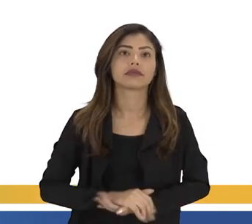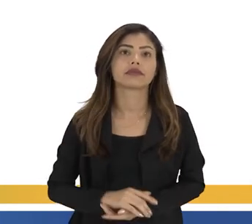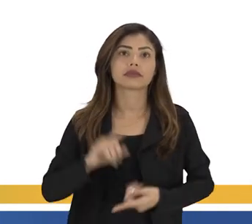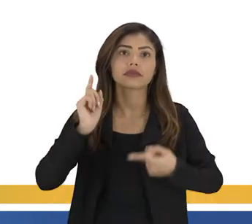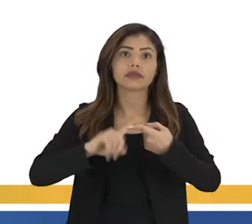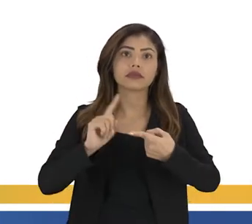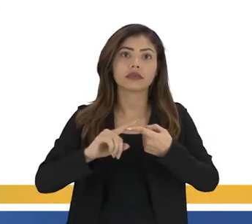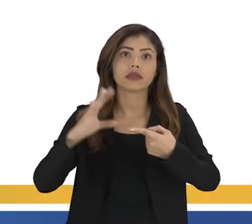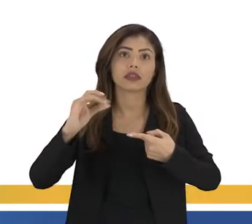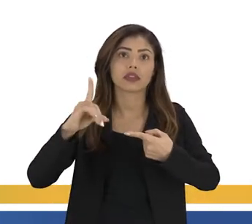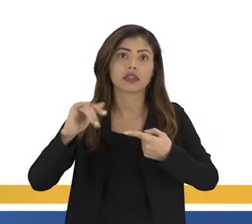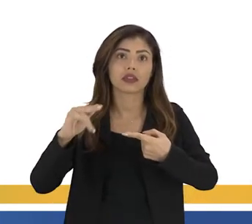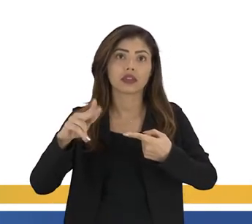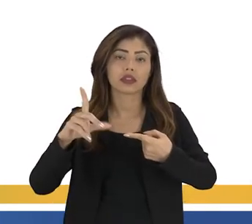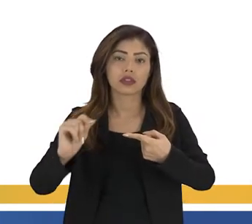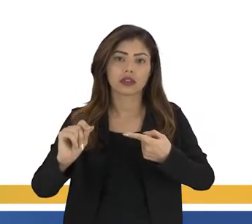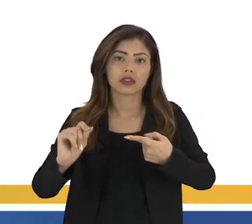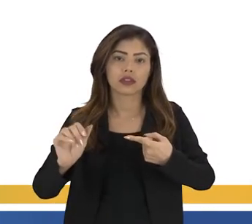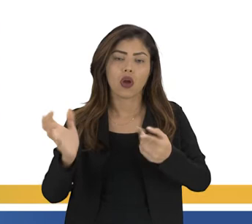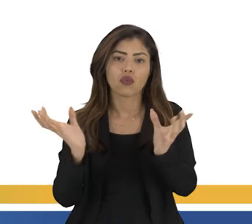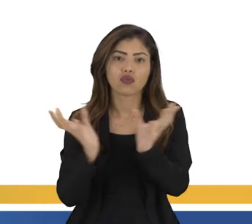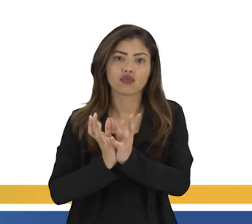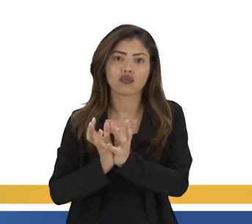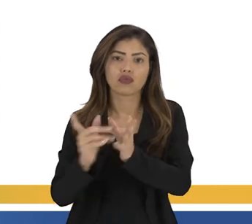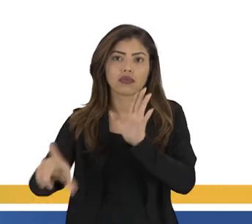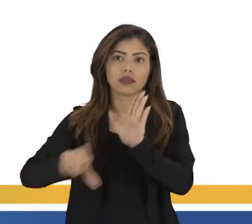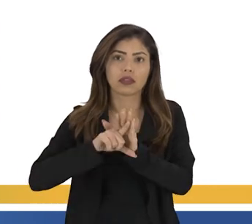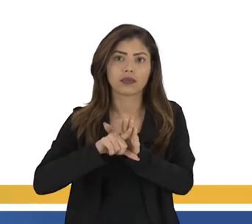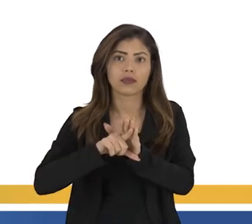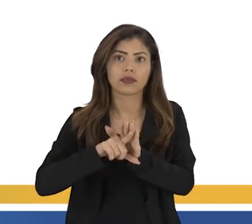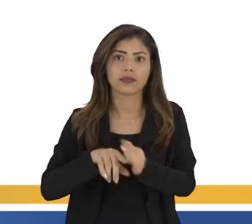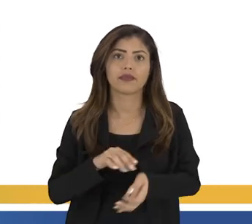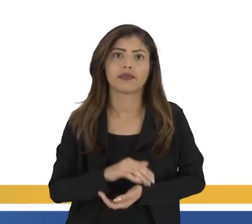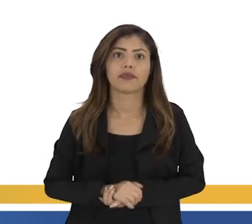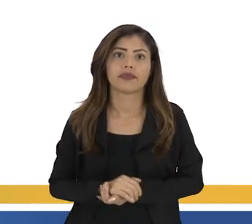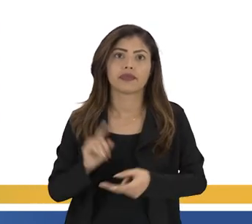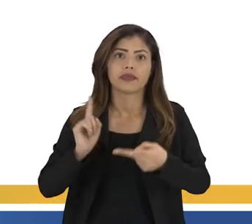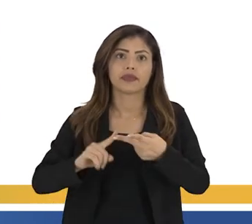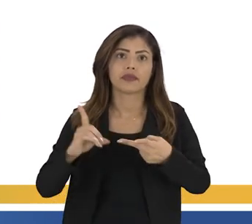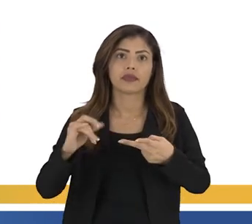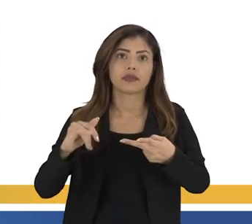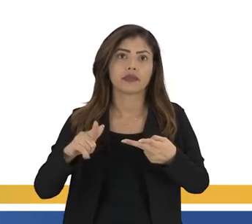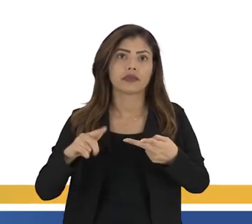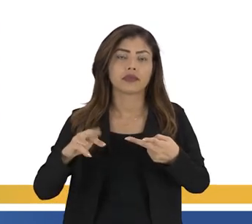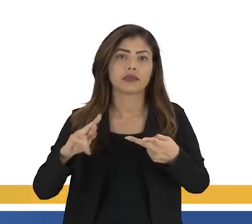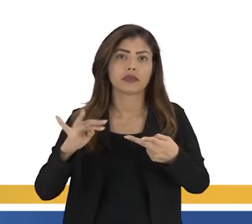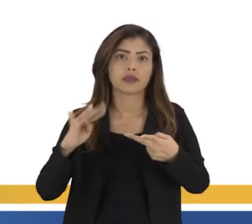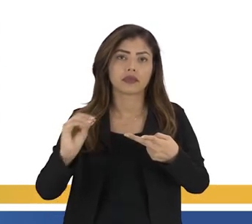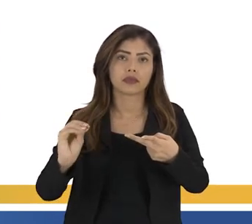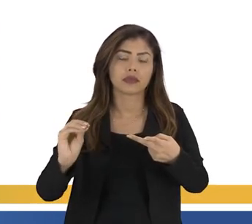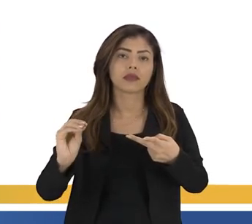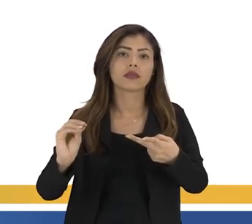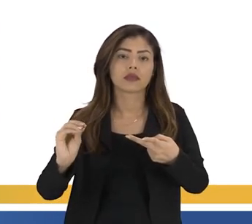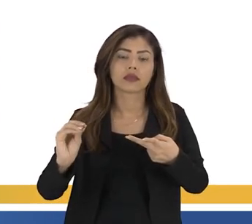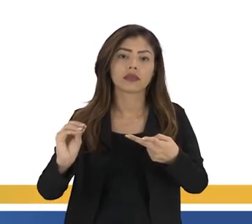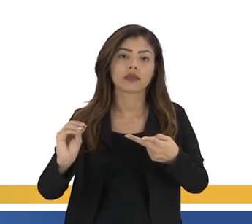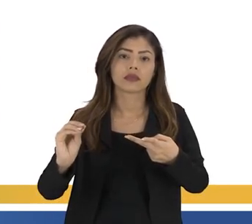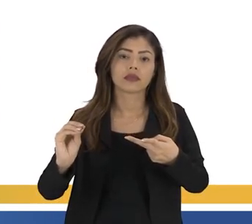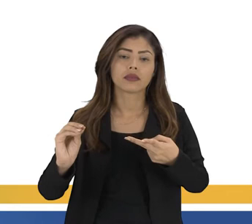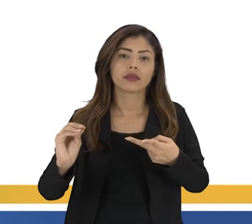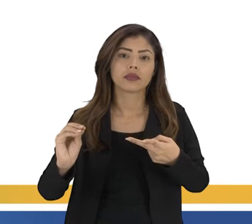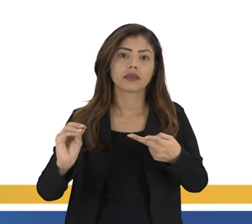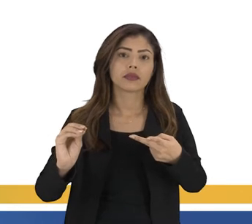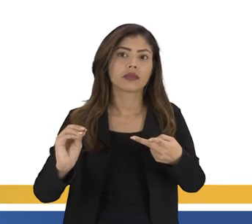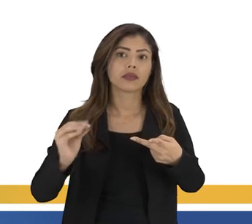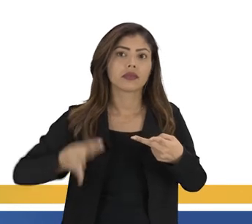lá o código o código que é o conjunto de leis da o digesto o digesto que